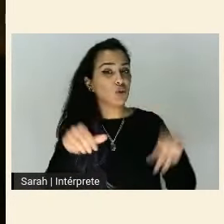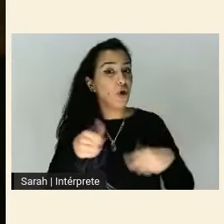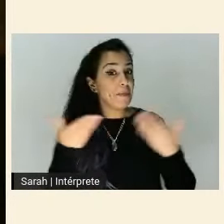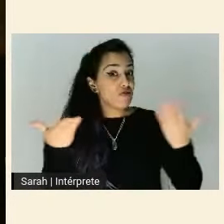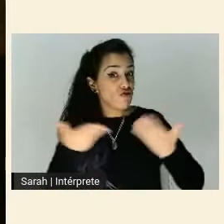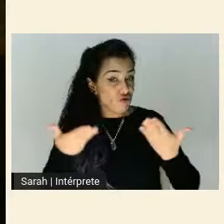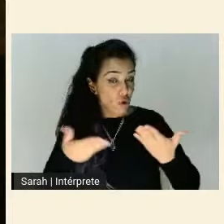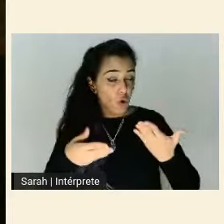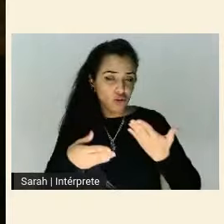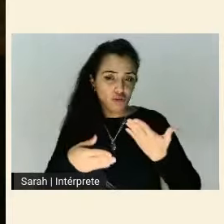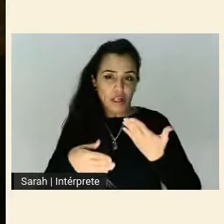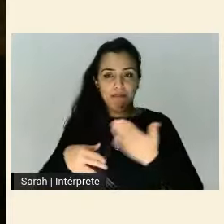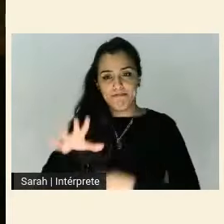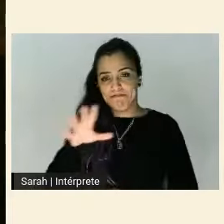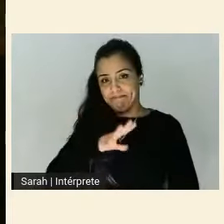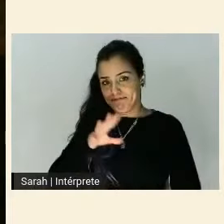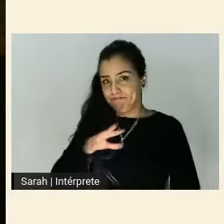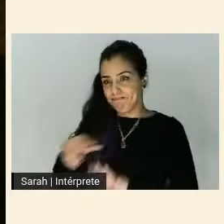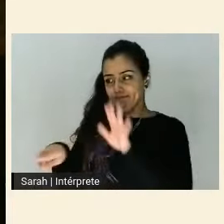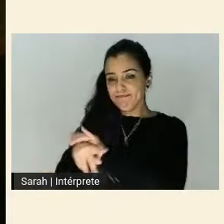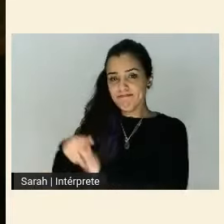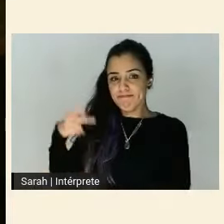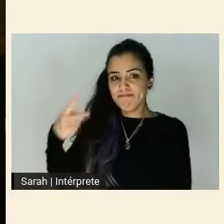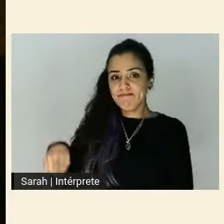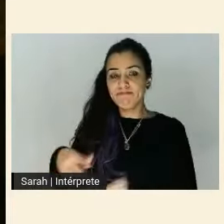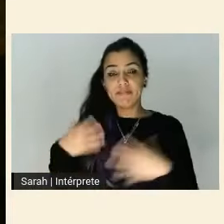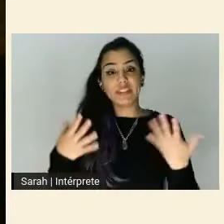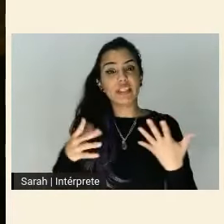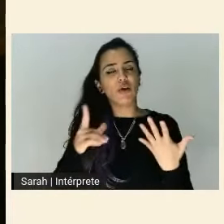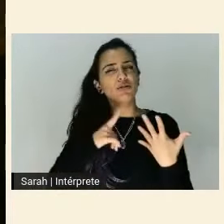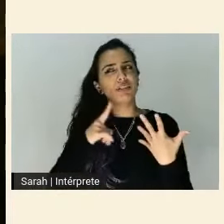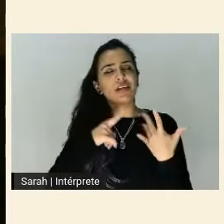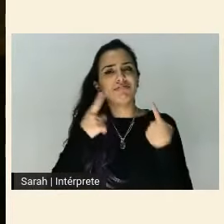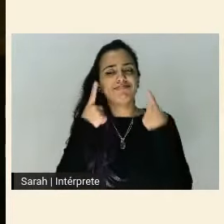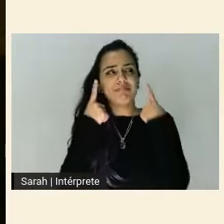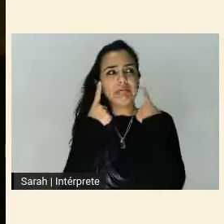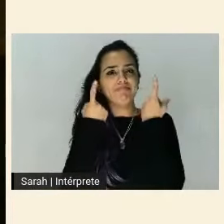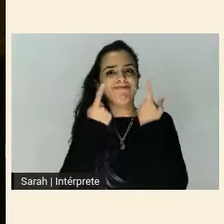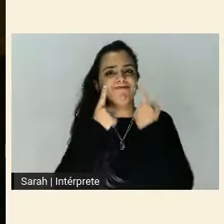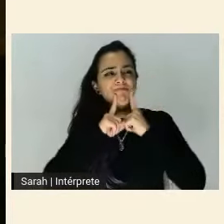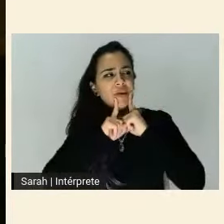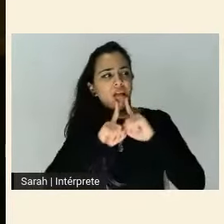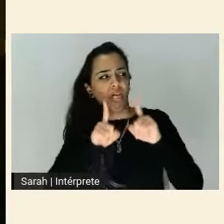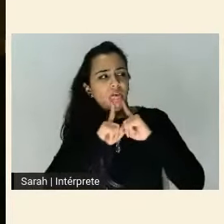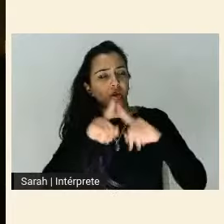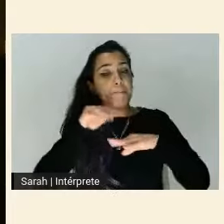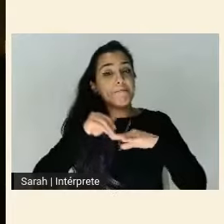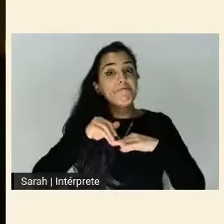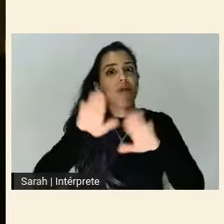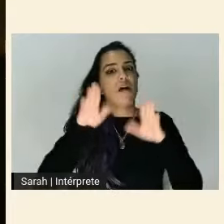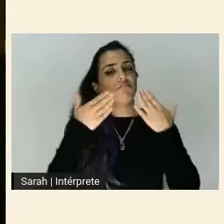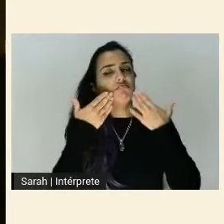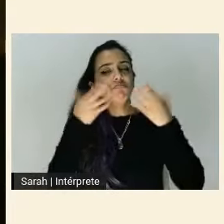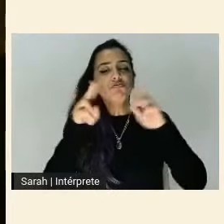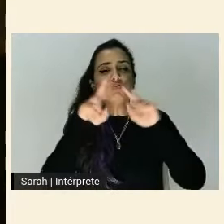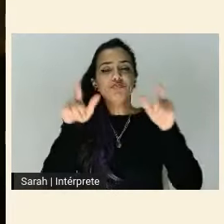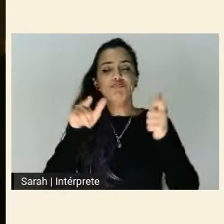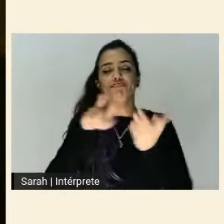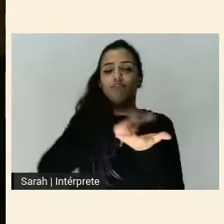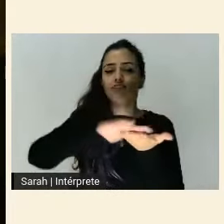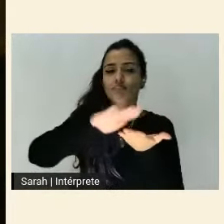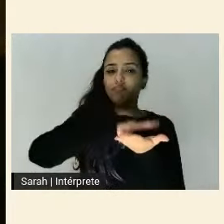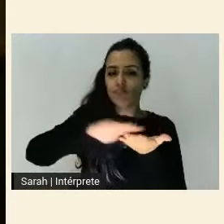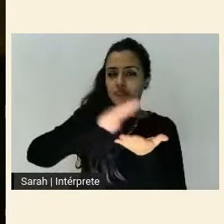terra natal. O tom de revolta ganhava maior destaque nas imprensas das províncias, das